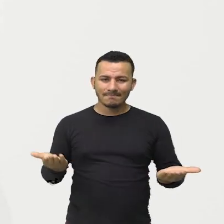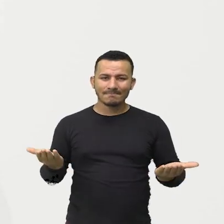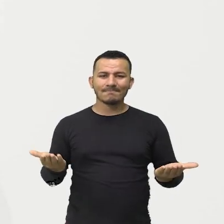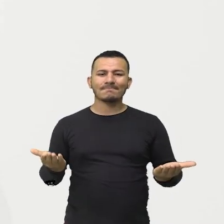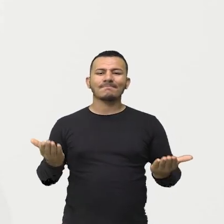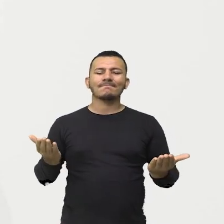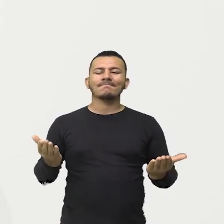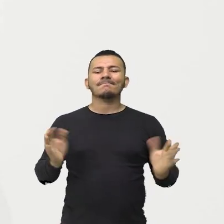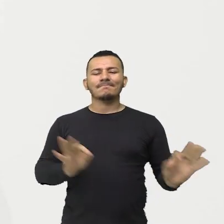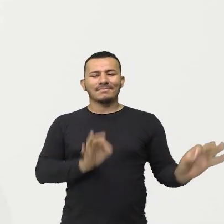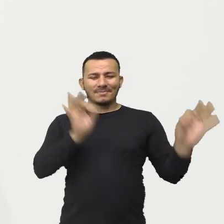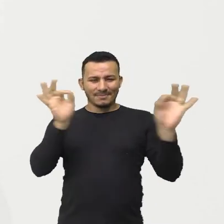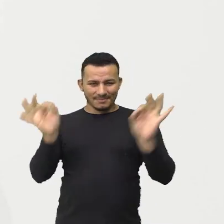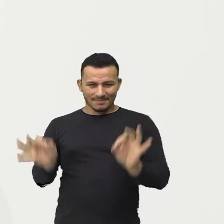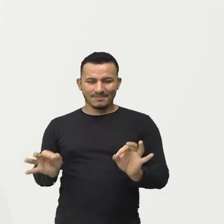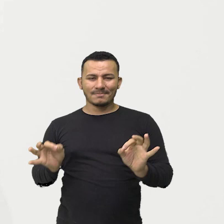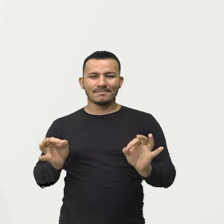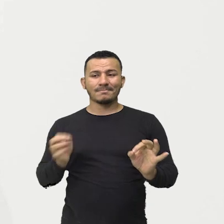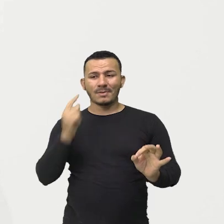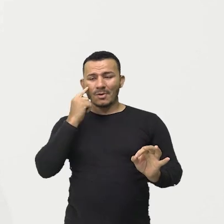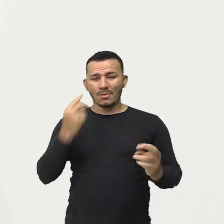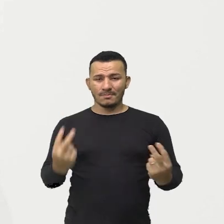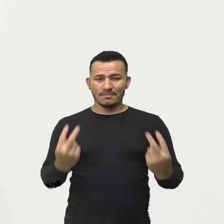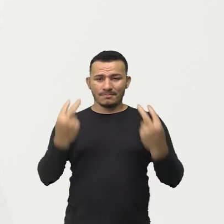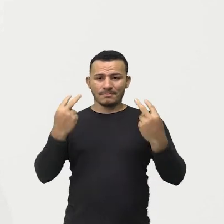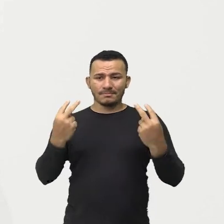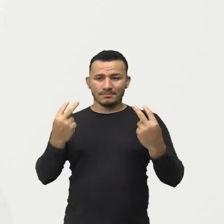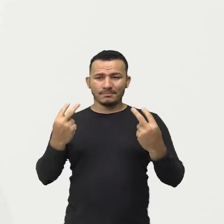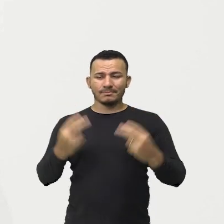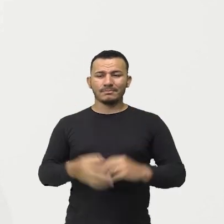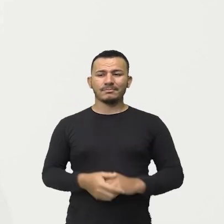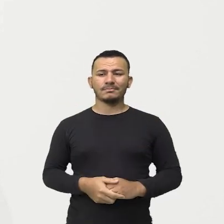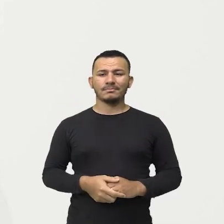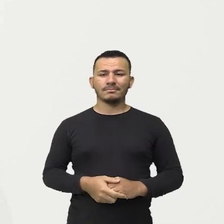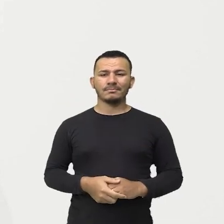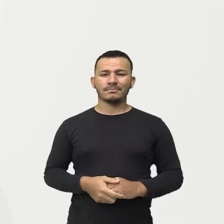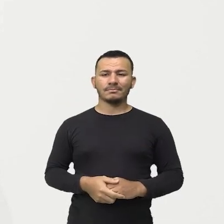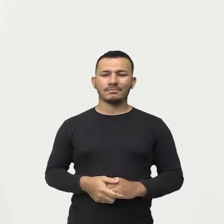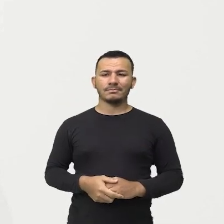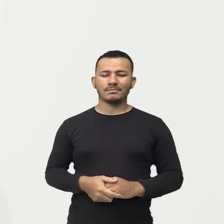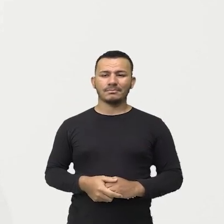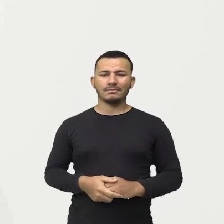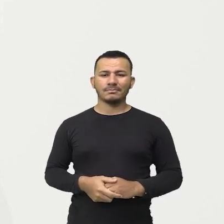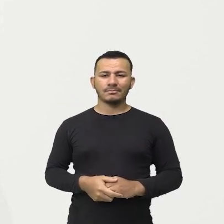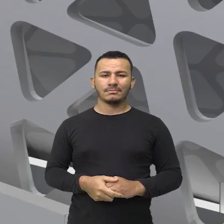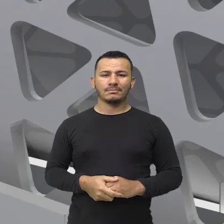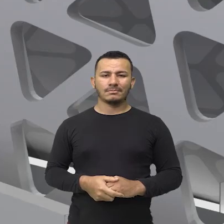pessoal. Assim então, olha aqui para o professor. Vejam só.